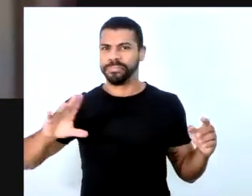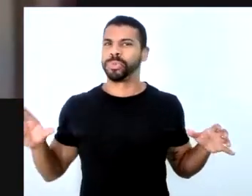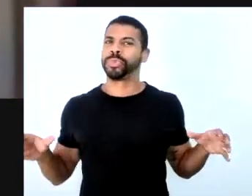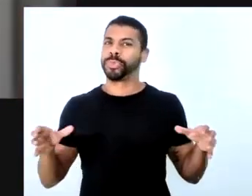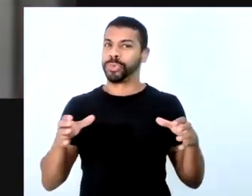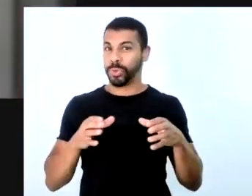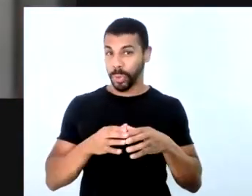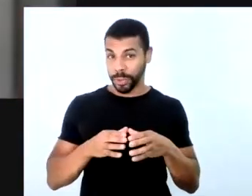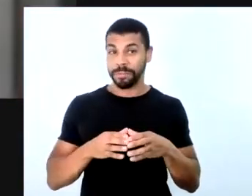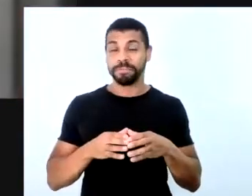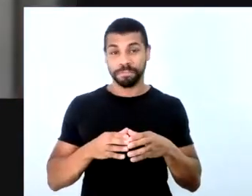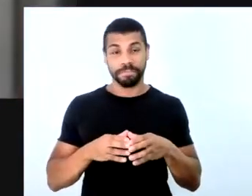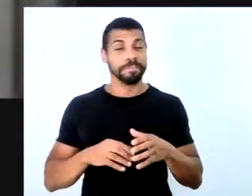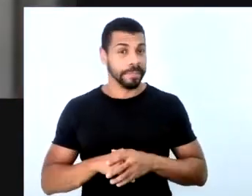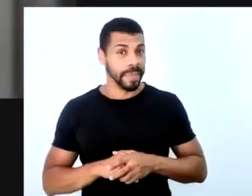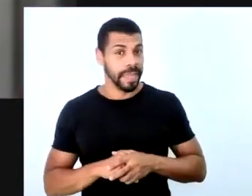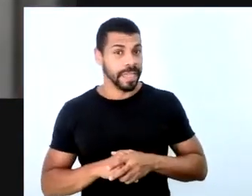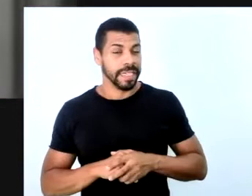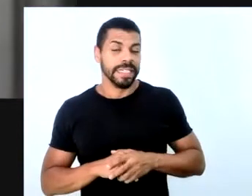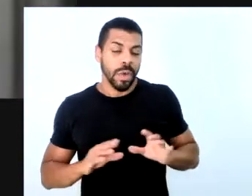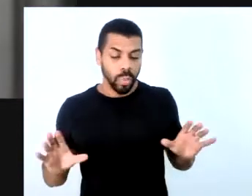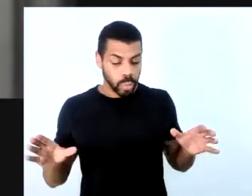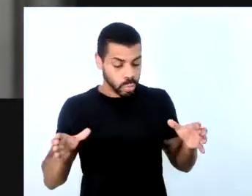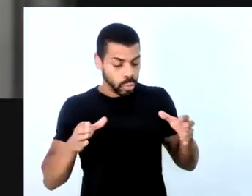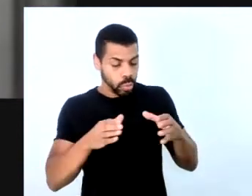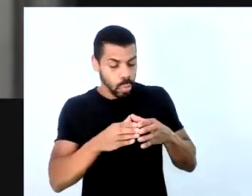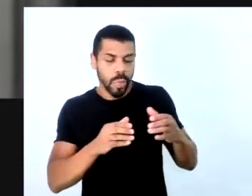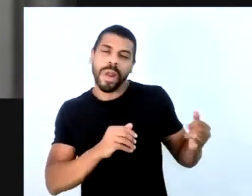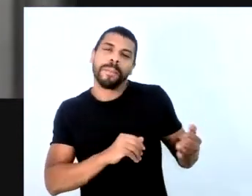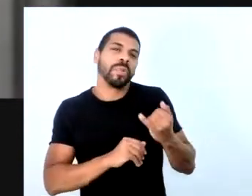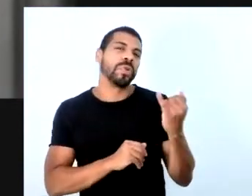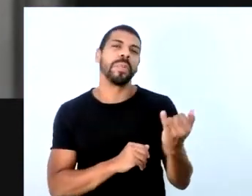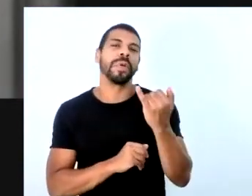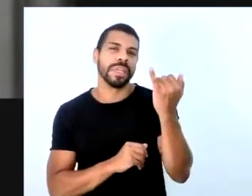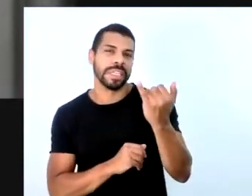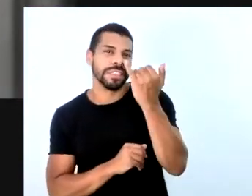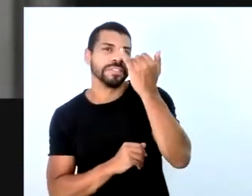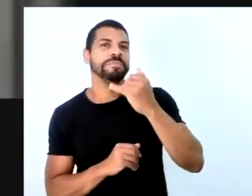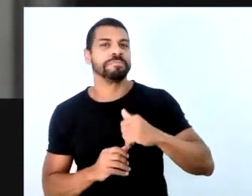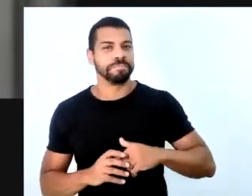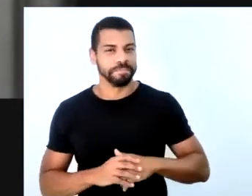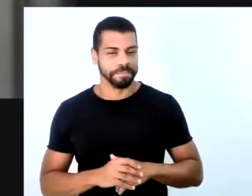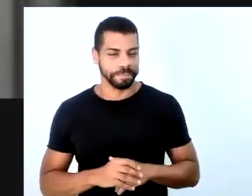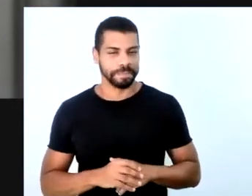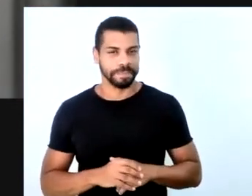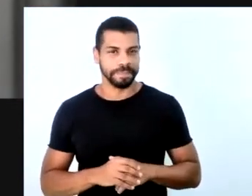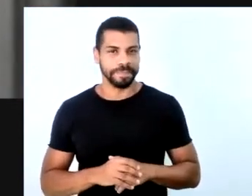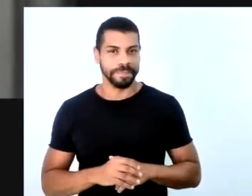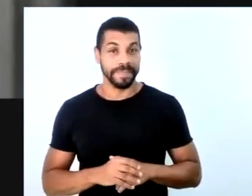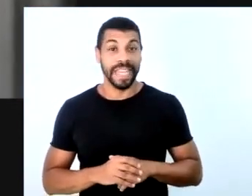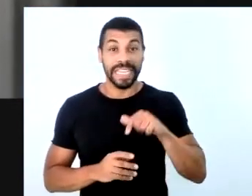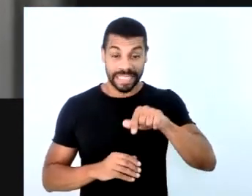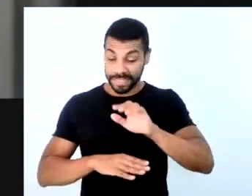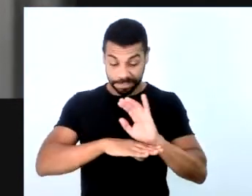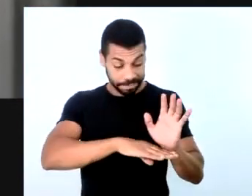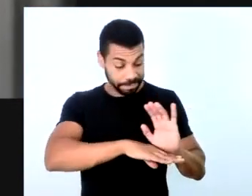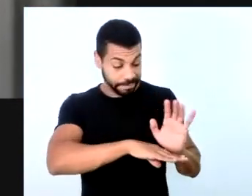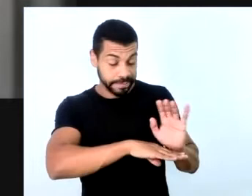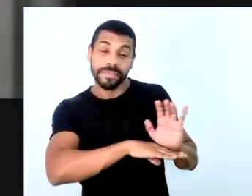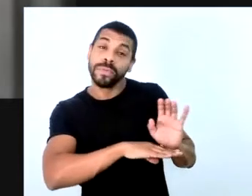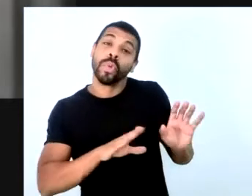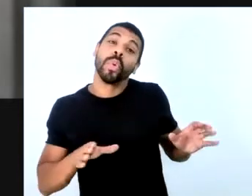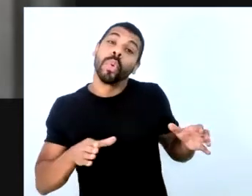existe nada sozinho. Então foi o teatro que me deu essa primeira ferramenta do coletivo, sabe? E